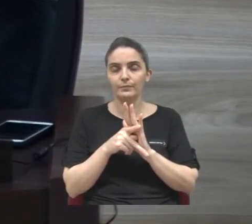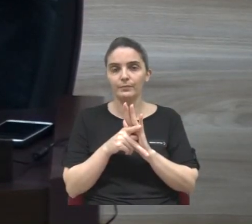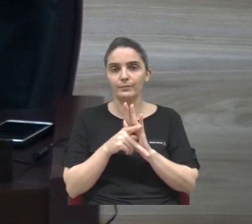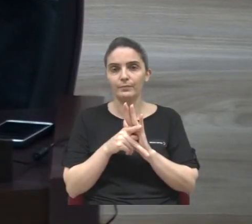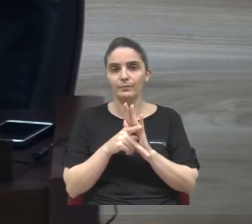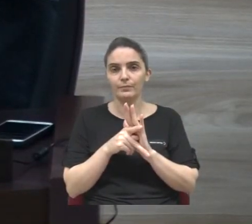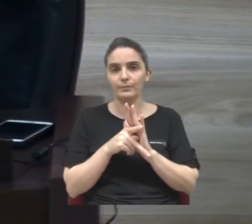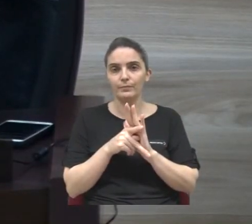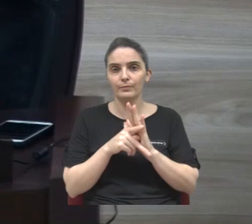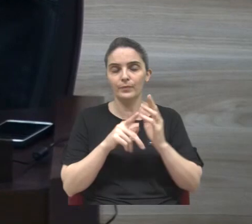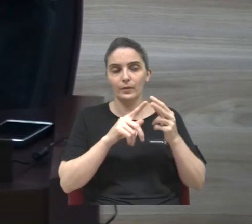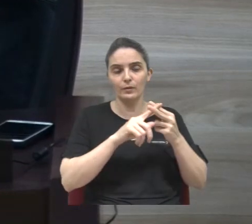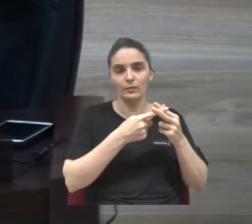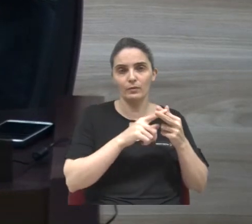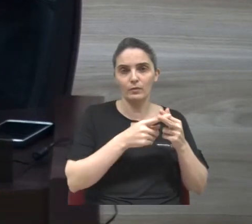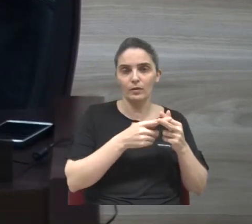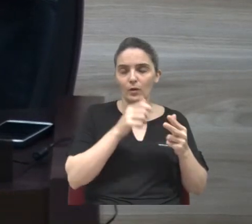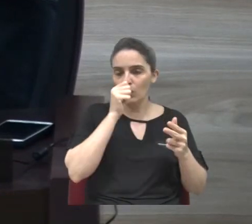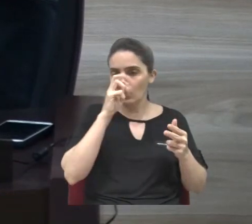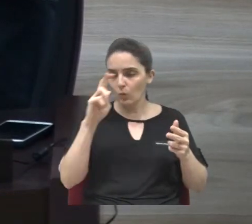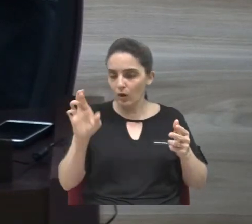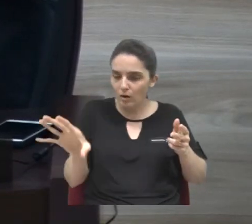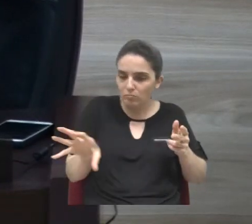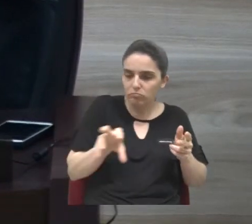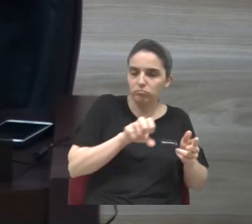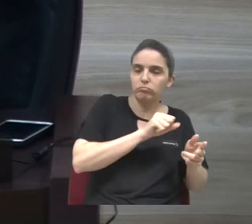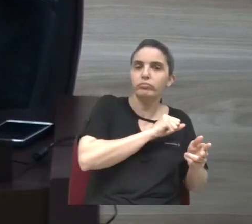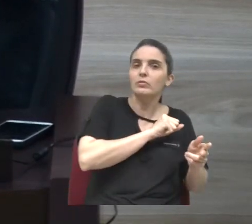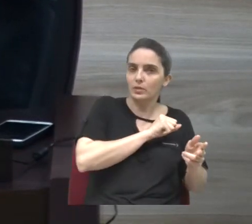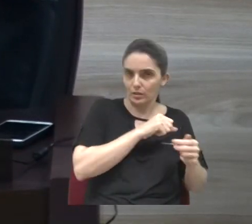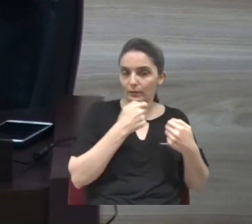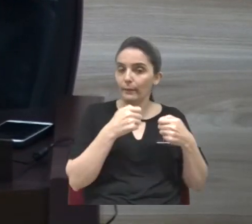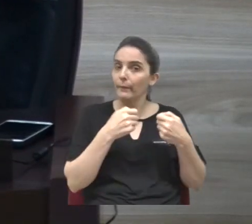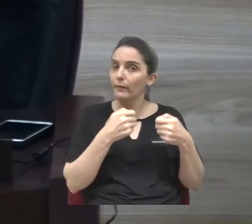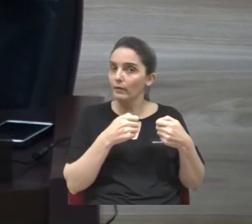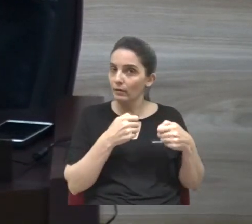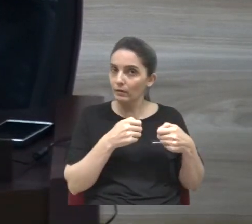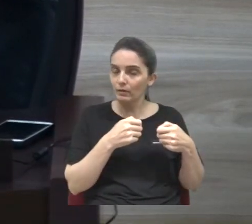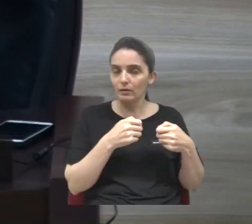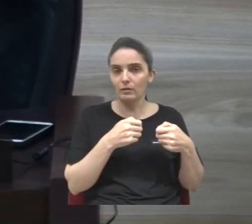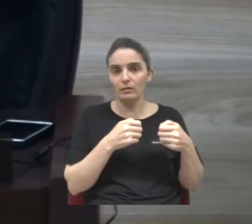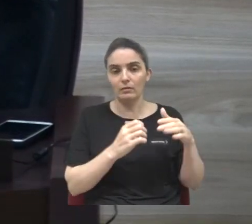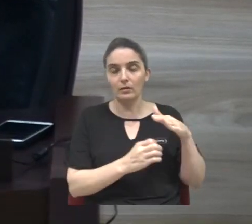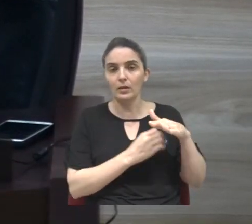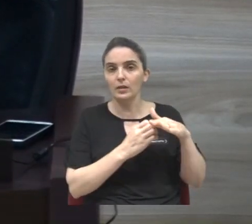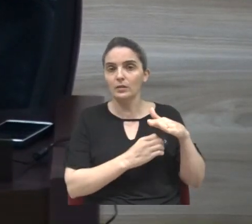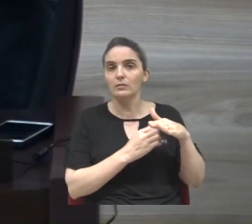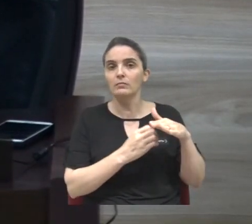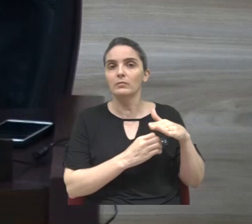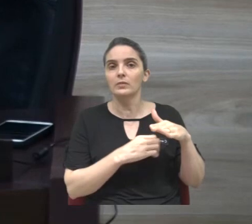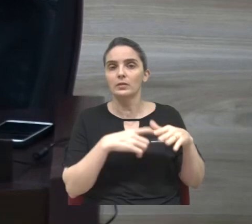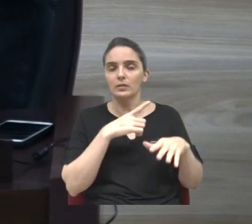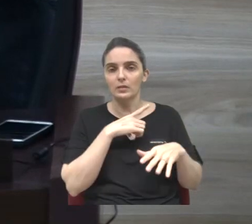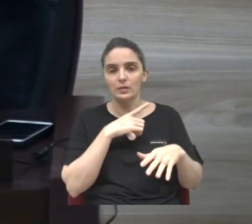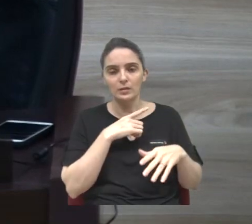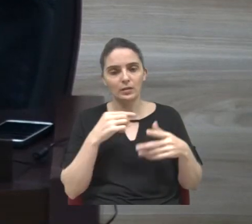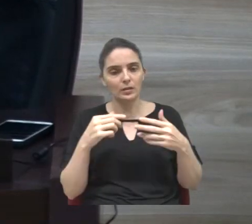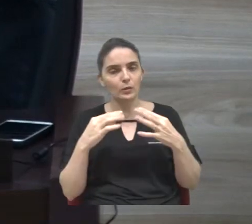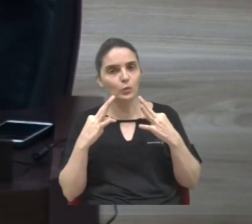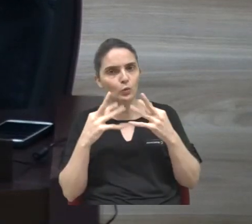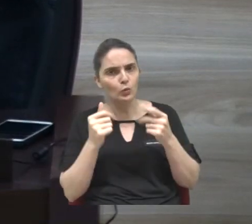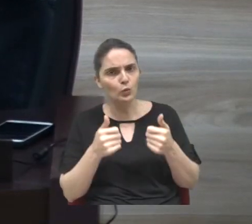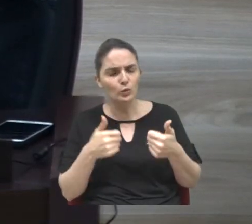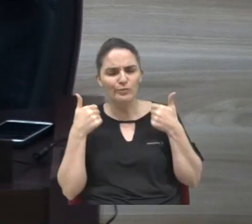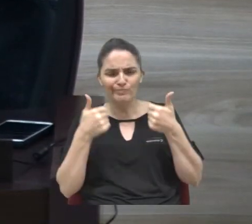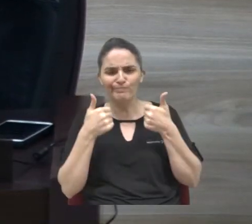ar da rede, tendo ele afirmado que a empresa possui equipamento de primeira linha, informando que quando